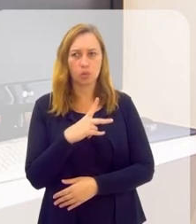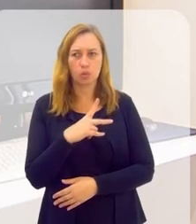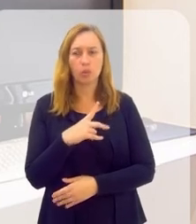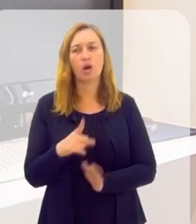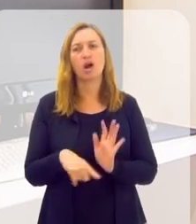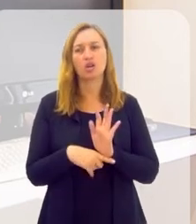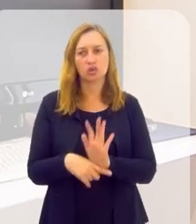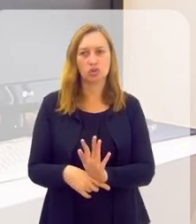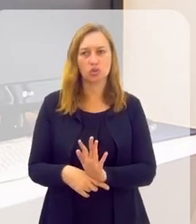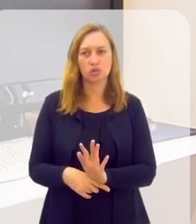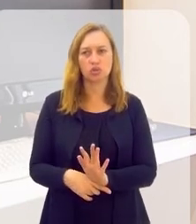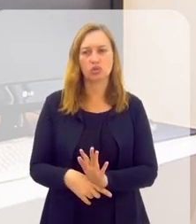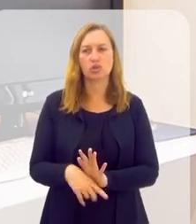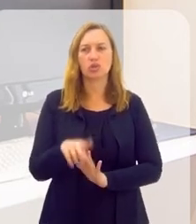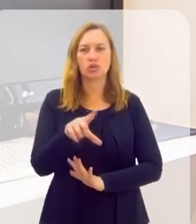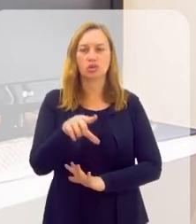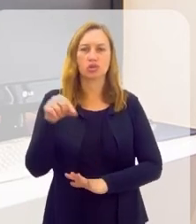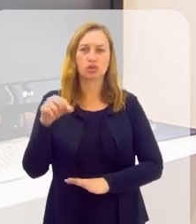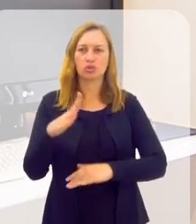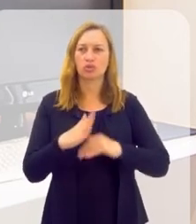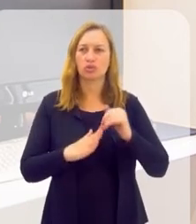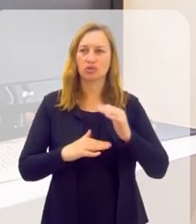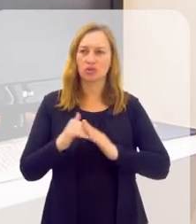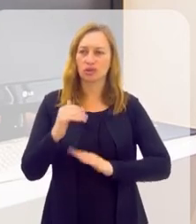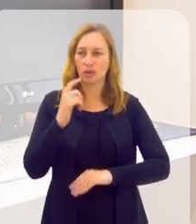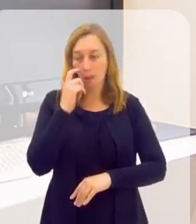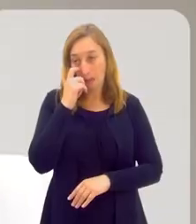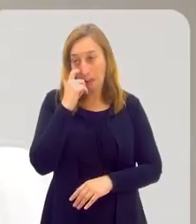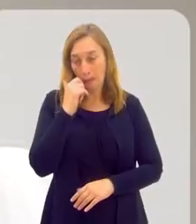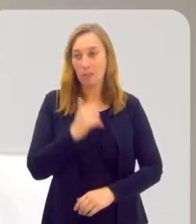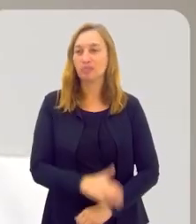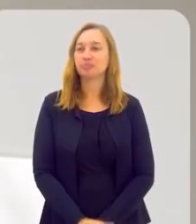pessoal contribuíram para a sua escolha profissional?